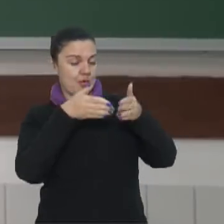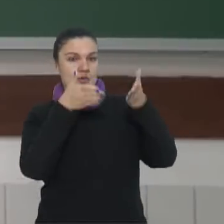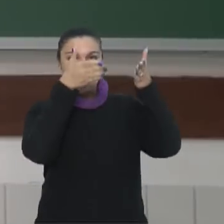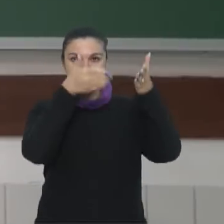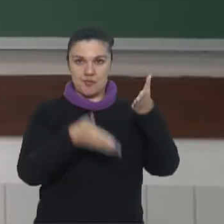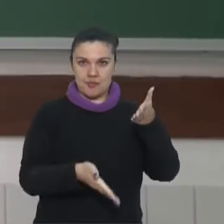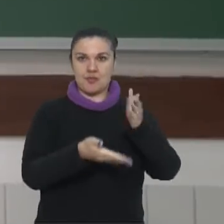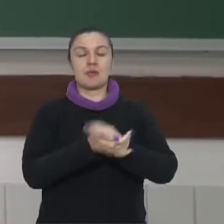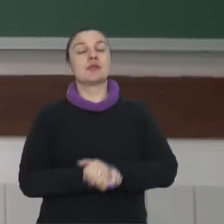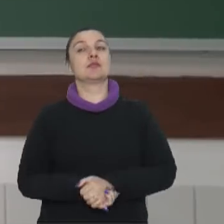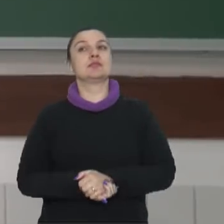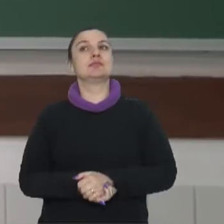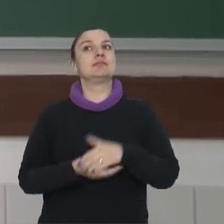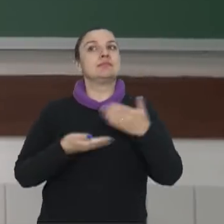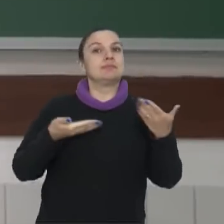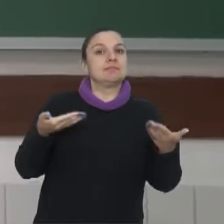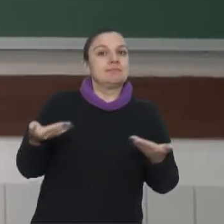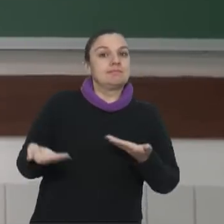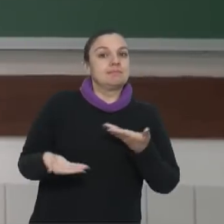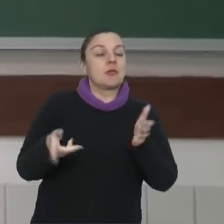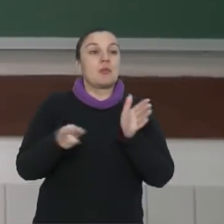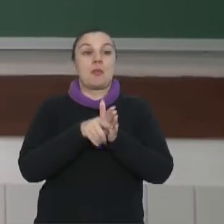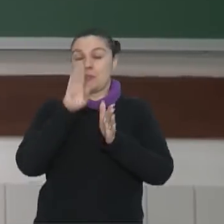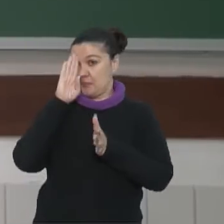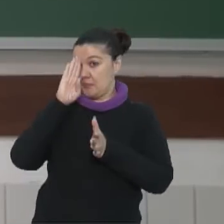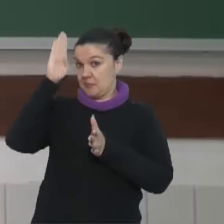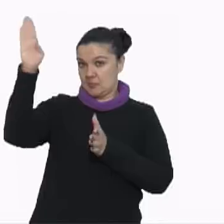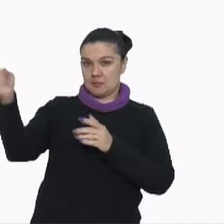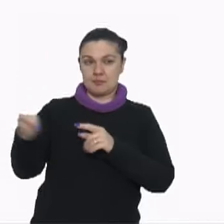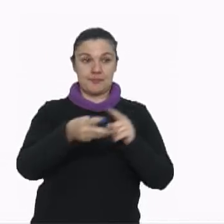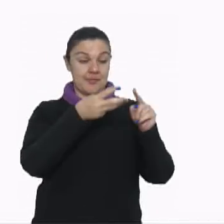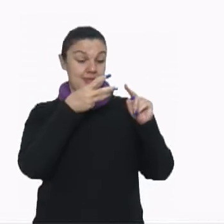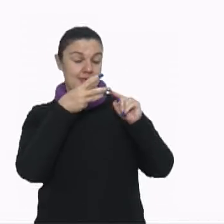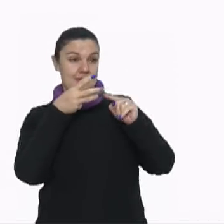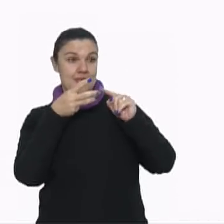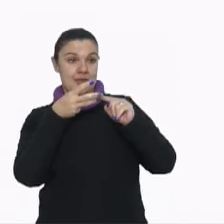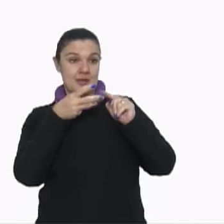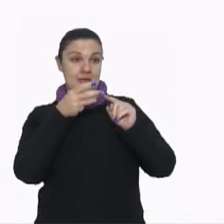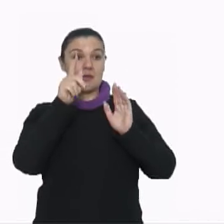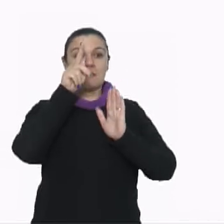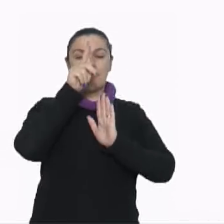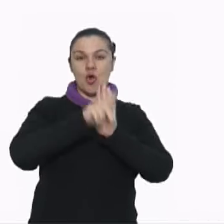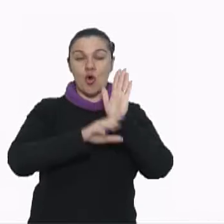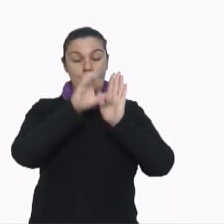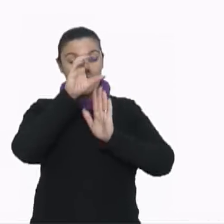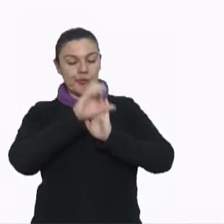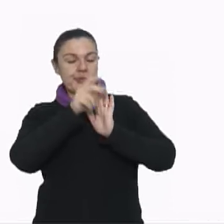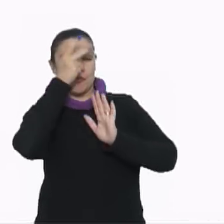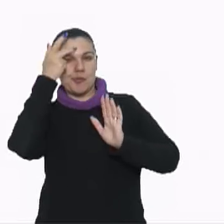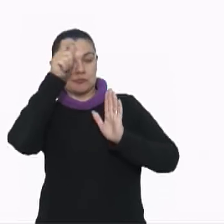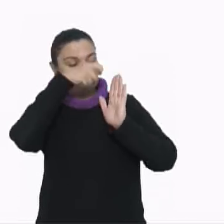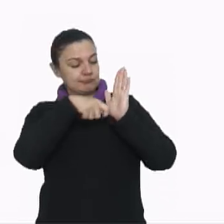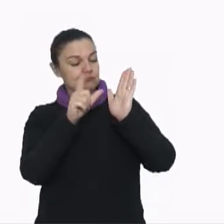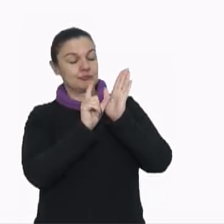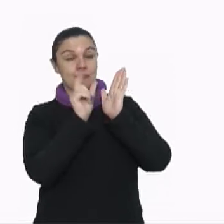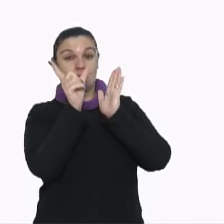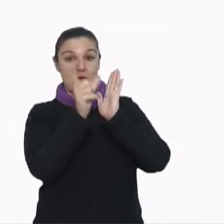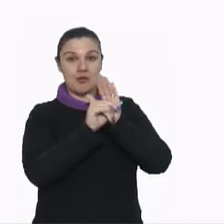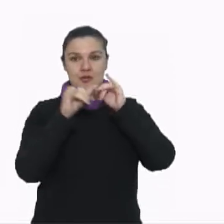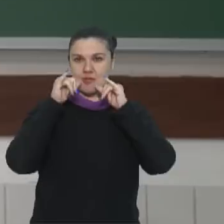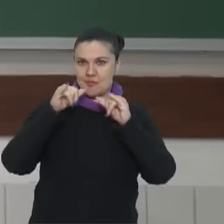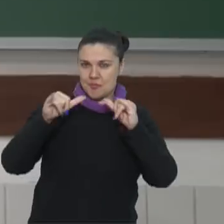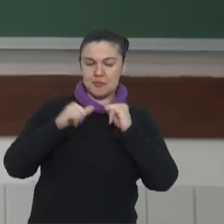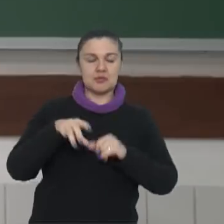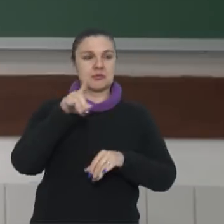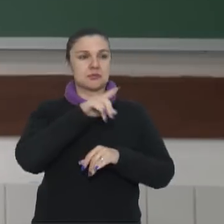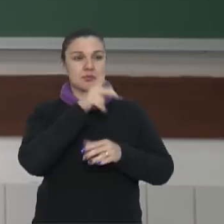tenho aí um aspecto principal. 3. Produção de conteúdo sobre o autor, informações sobre o artista.